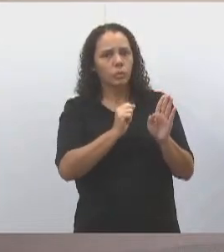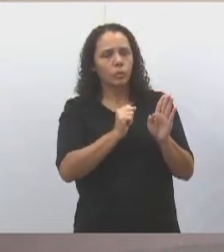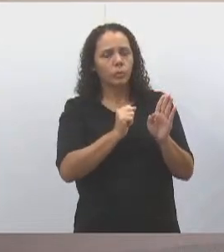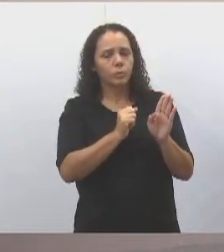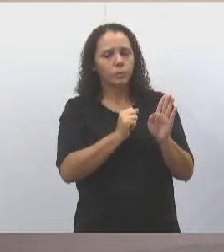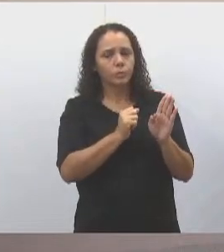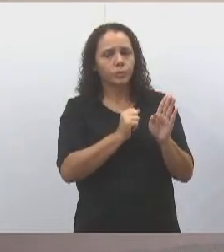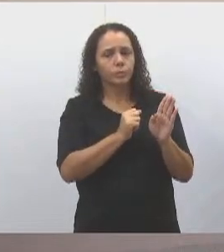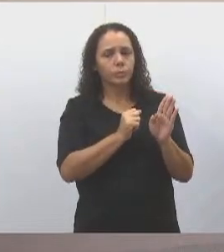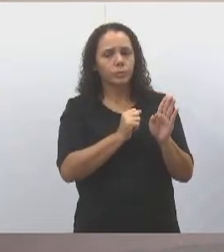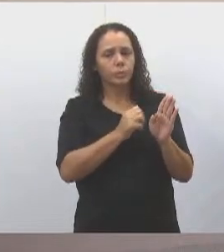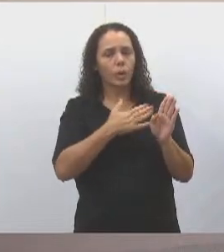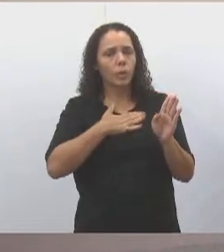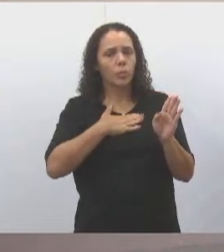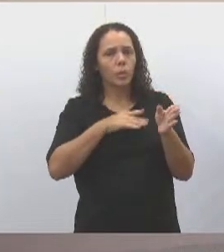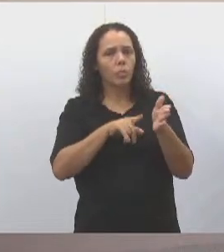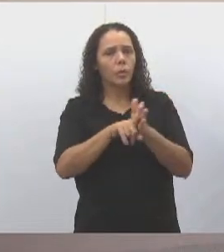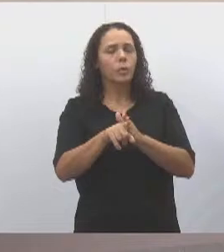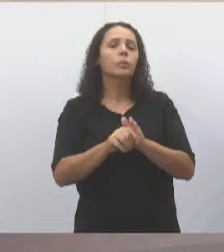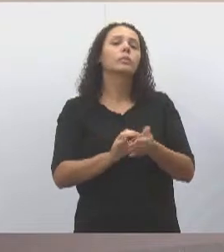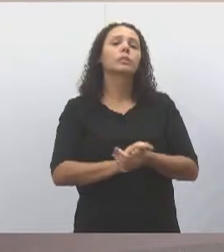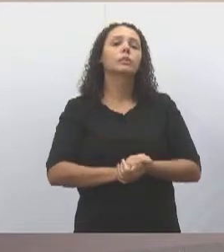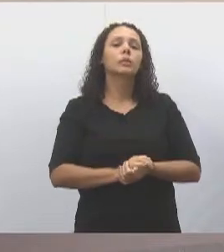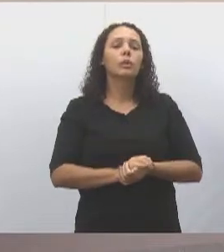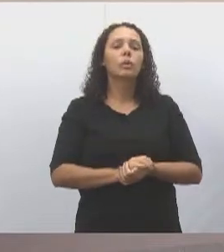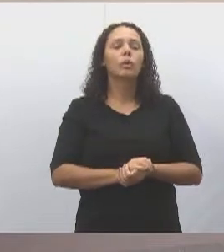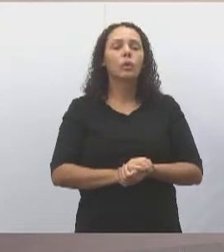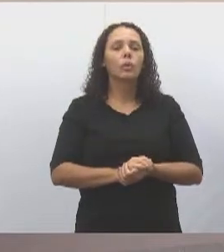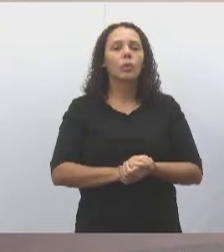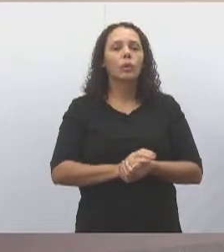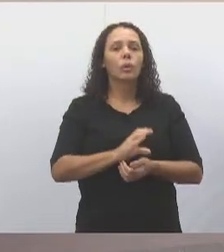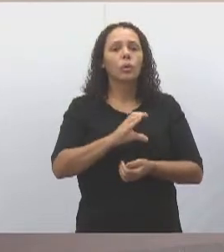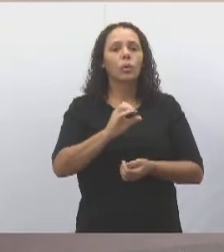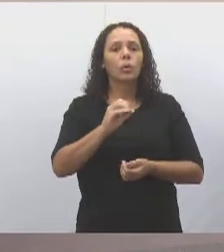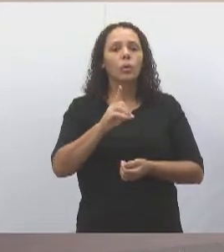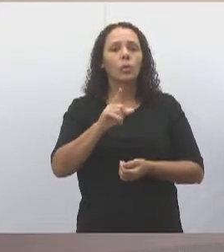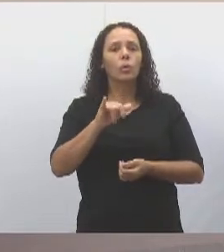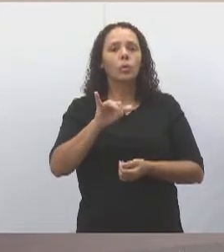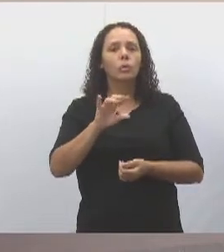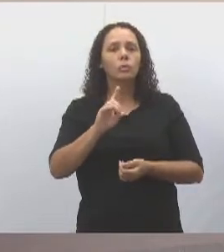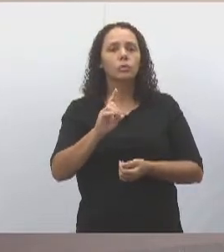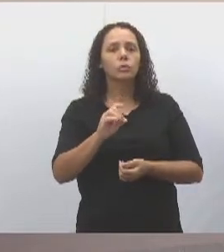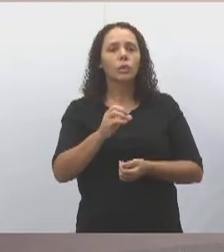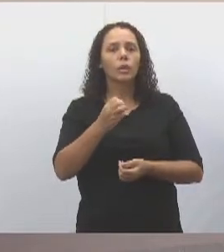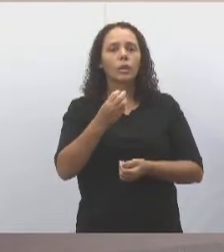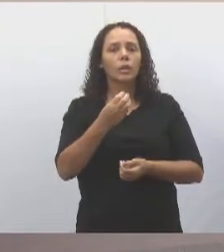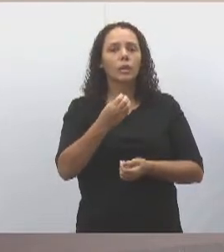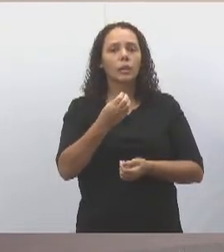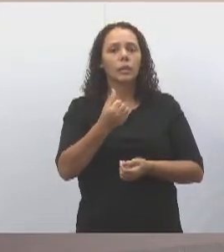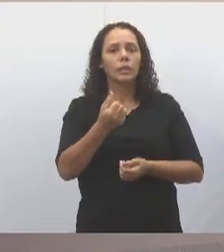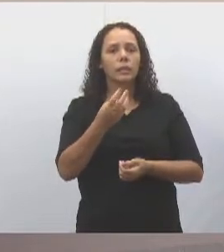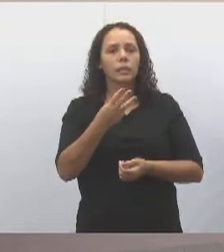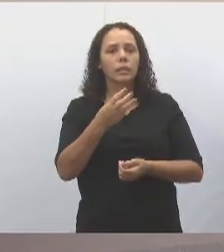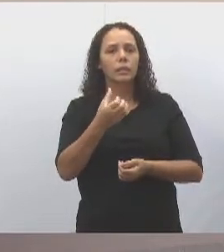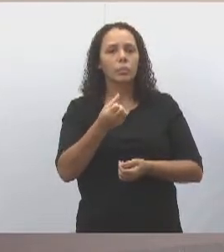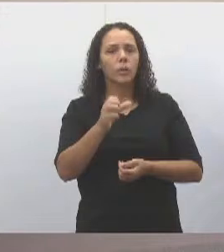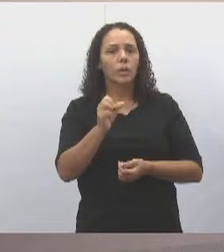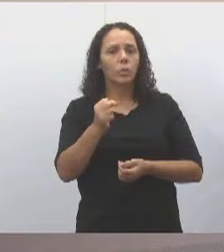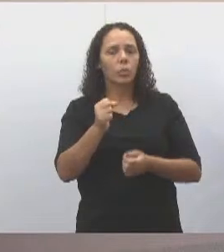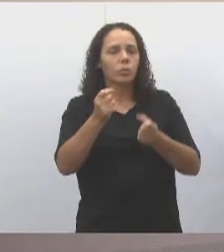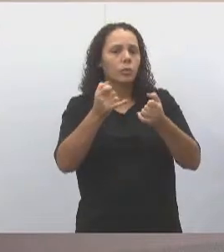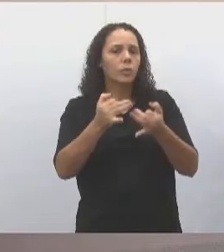fiz. No Código 1368 fala sobre o pronto-socorro municipal, tem